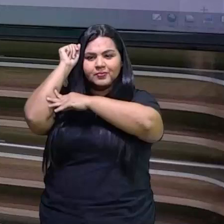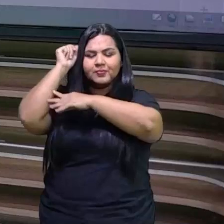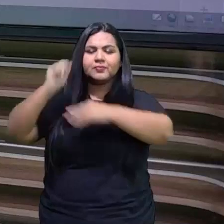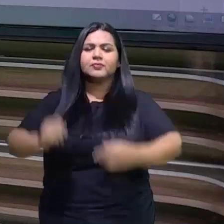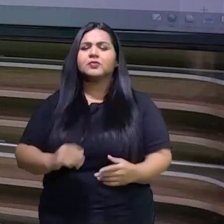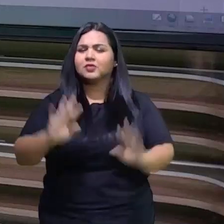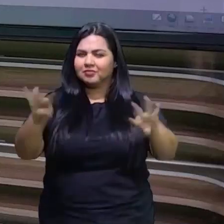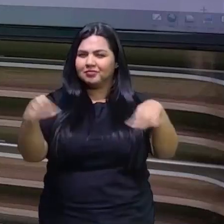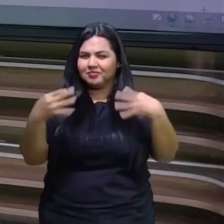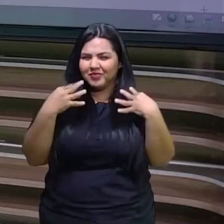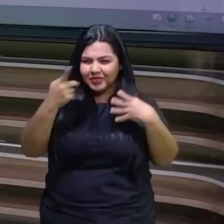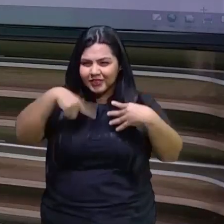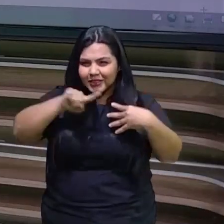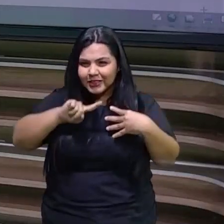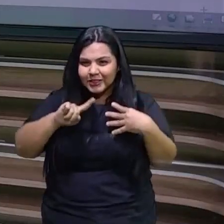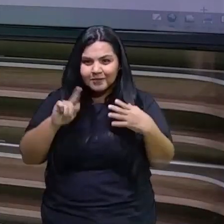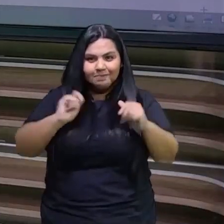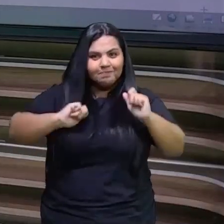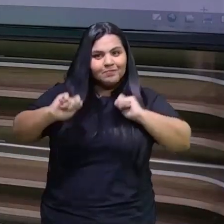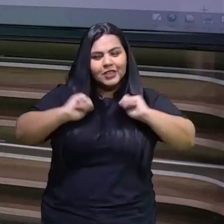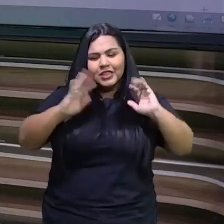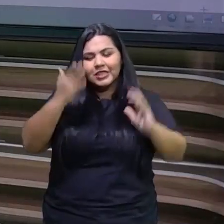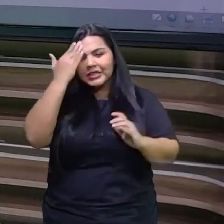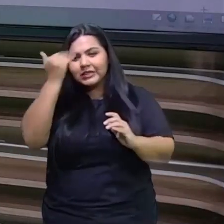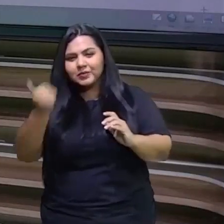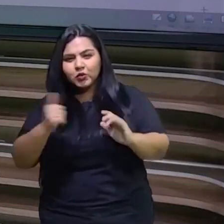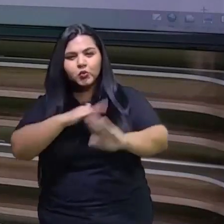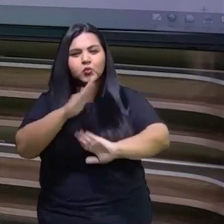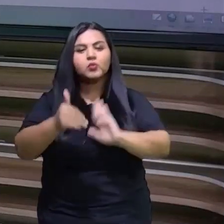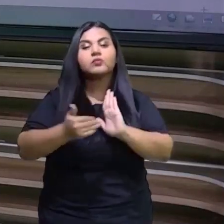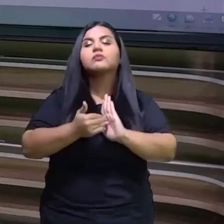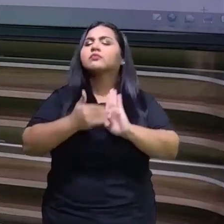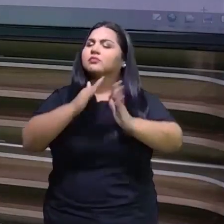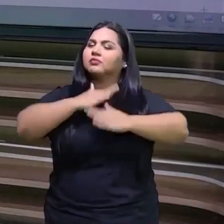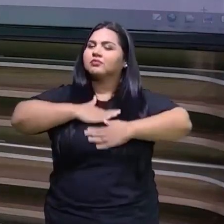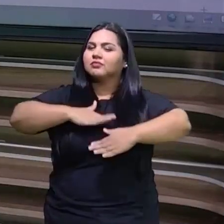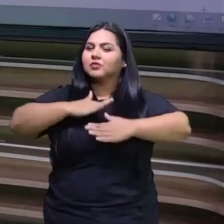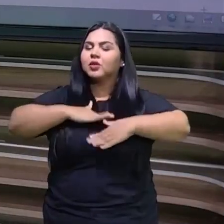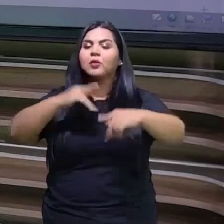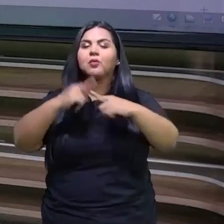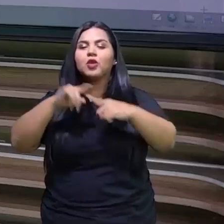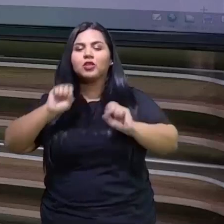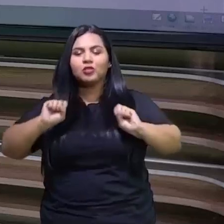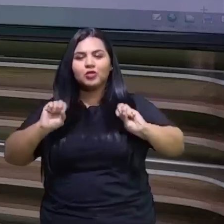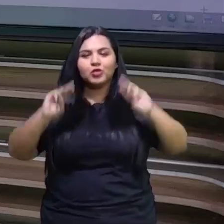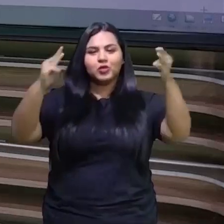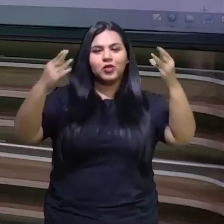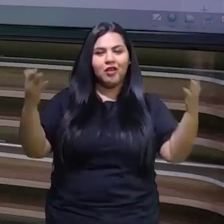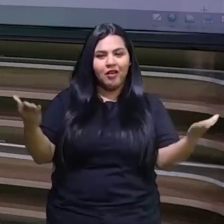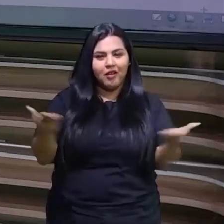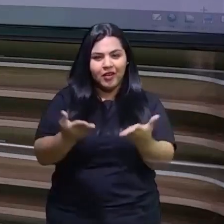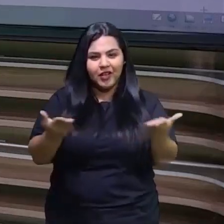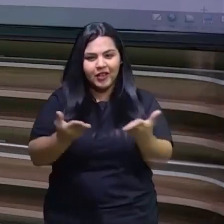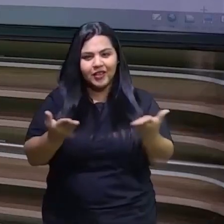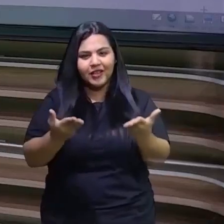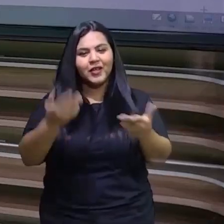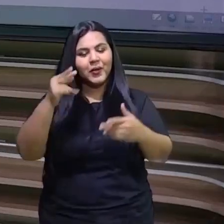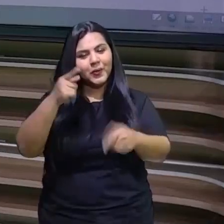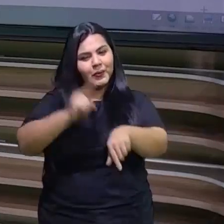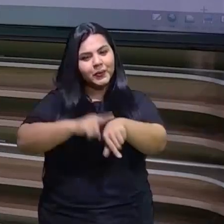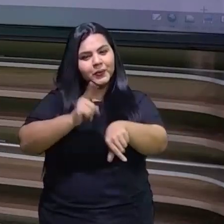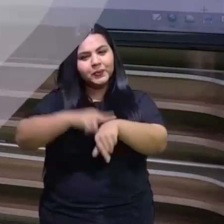Tá empolgado já no assunto, né? Já quer saber de tudo. Cara, vamos com calma, porque o show vai começar agora, porque agora é hora de